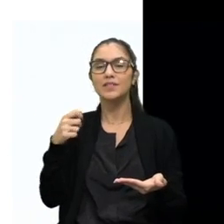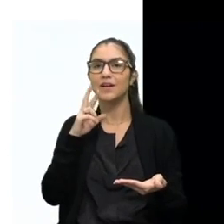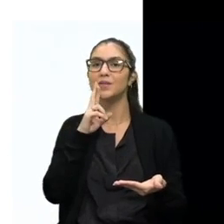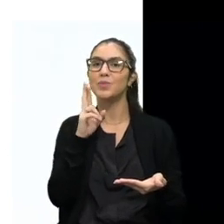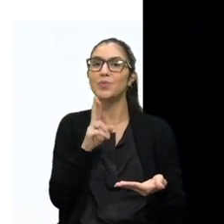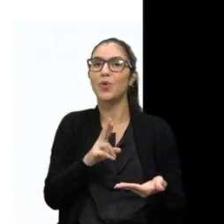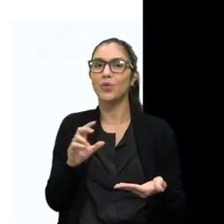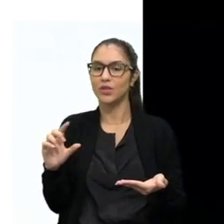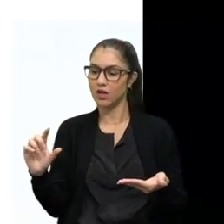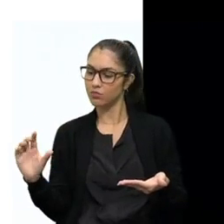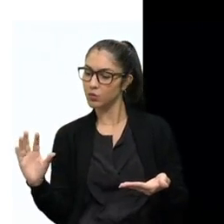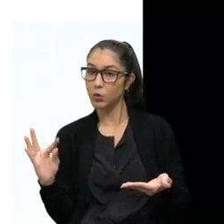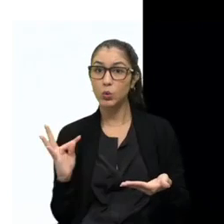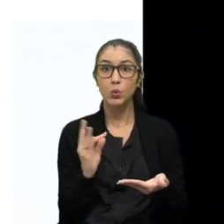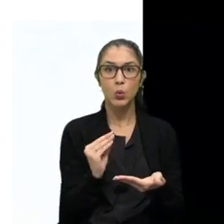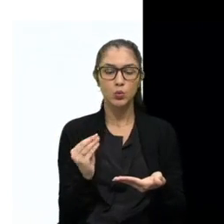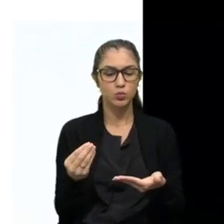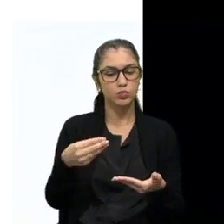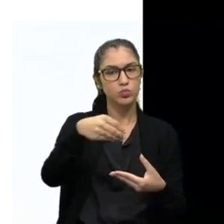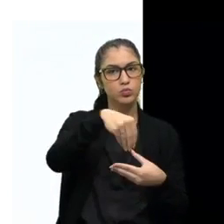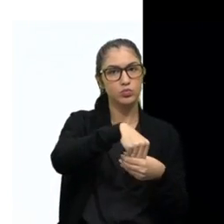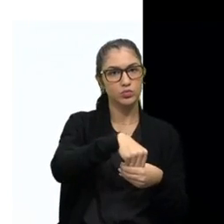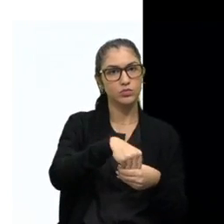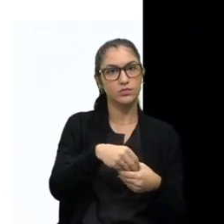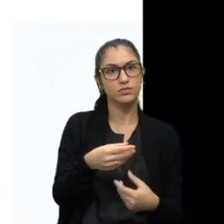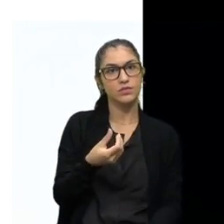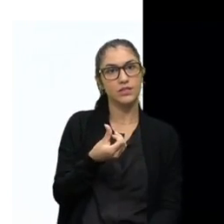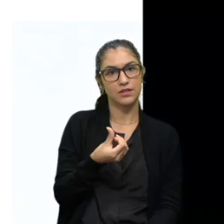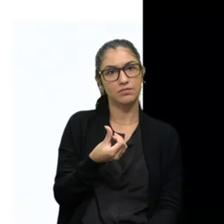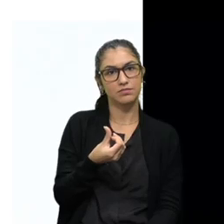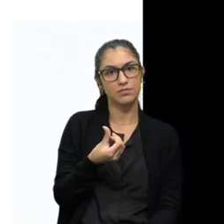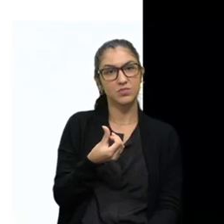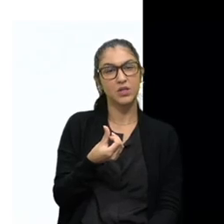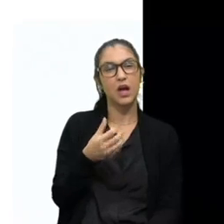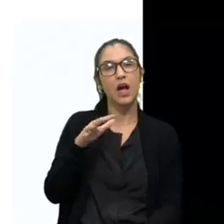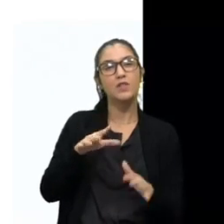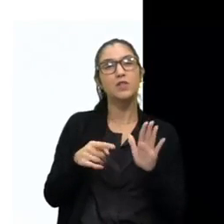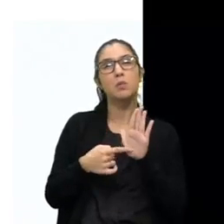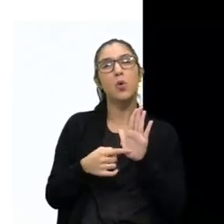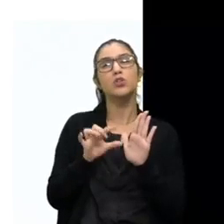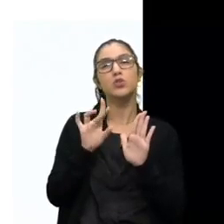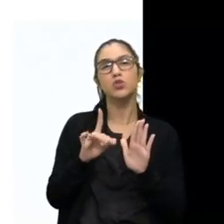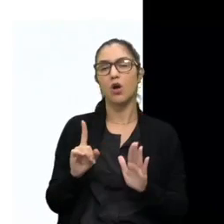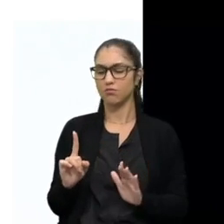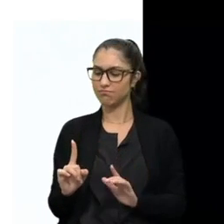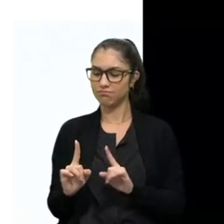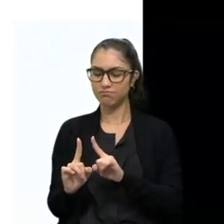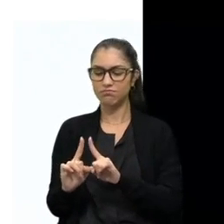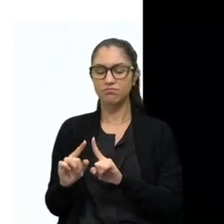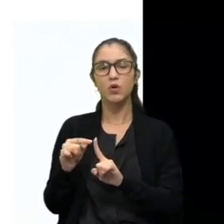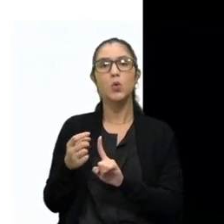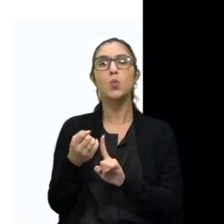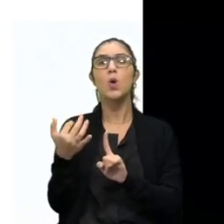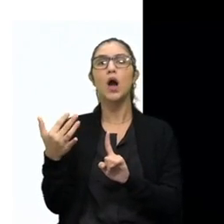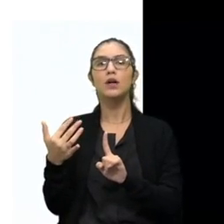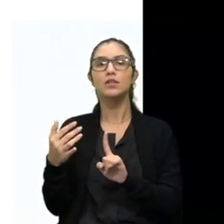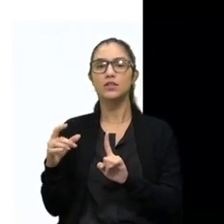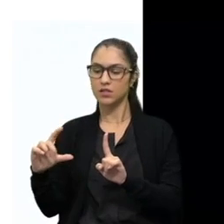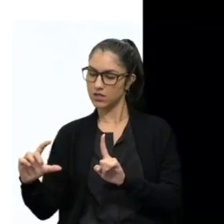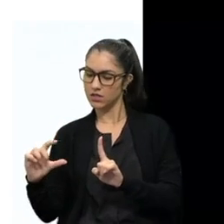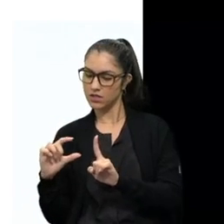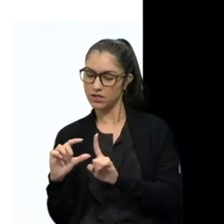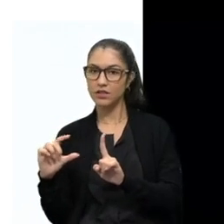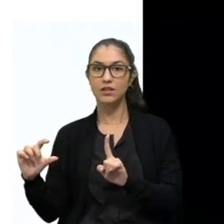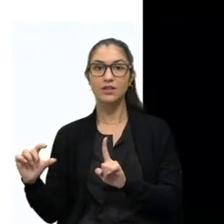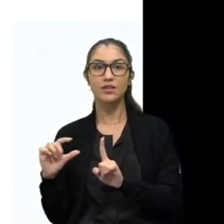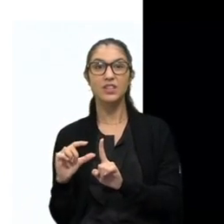responder todos que tem ali, as 6. Às vezes, nós mostramos só essa. E agora, quantos tem aqui dentro? Ele tem que